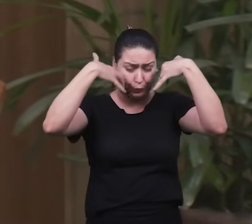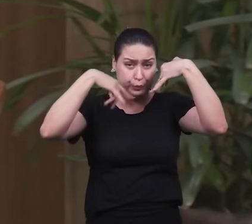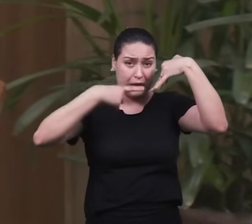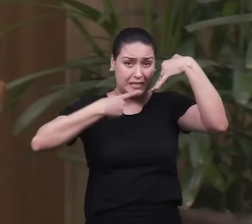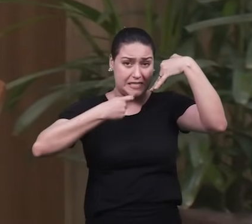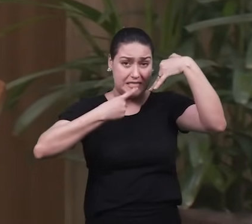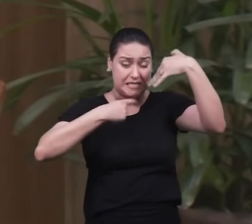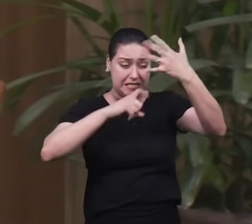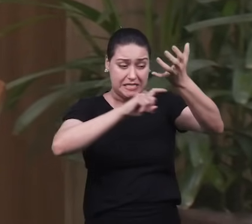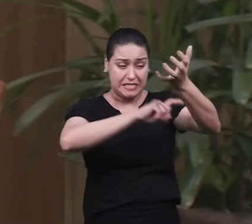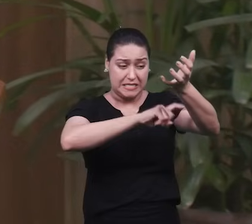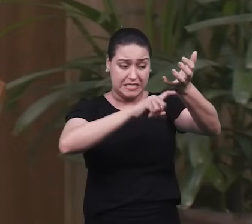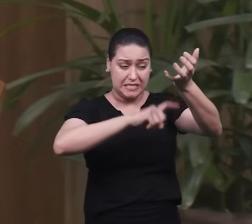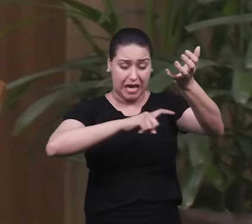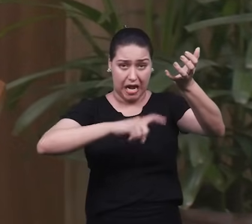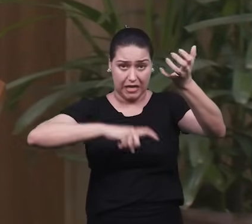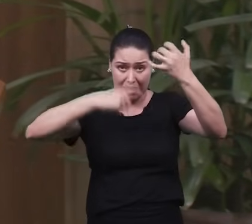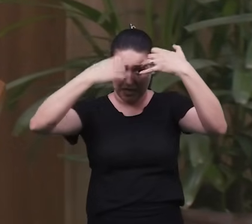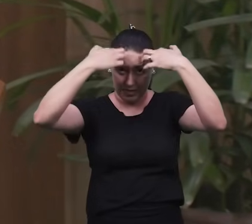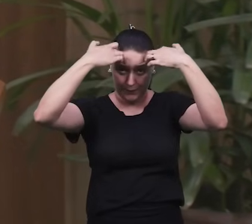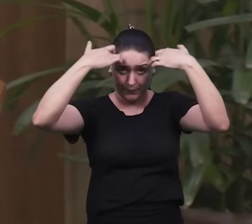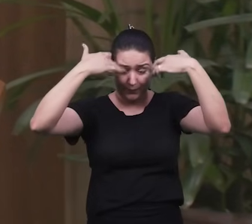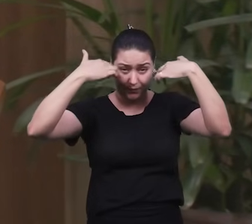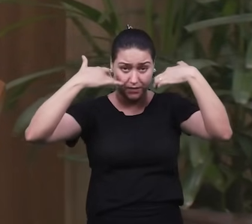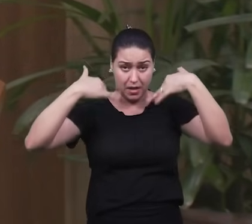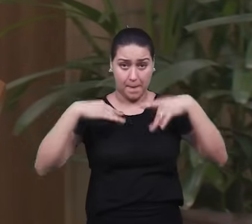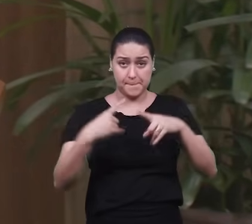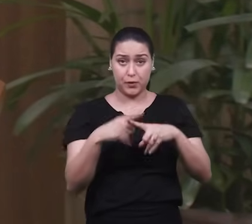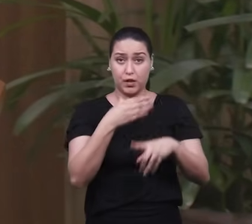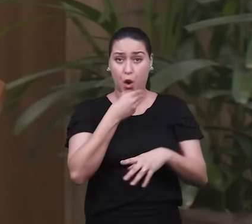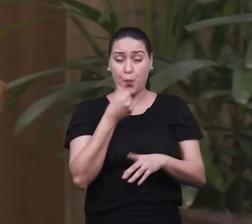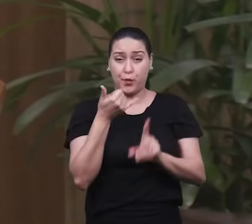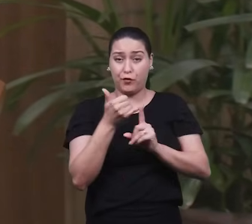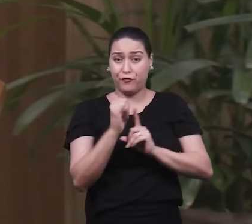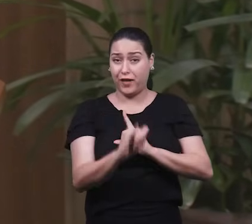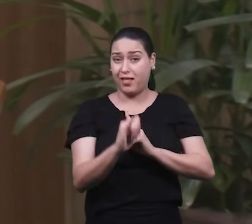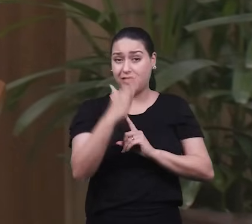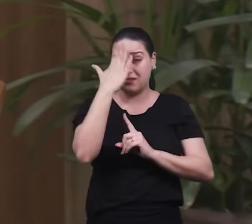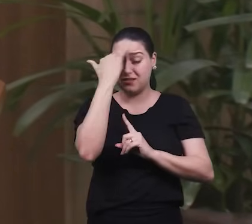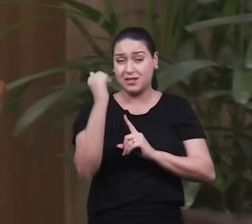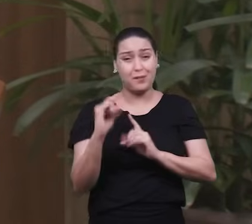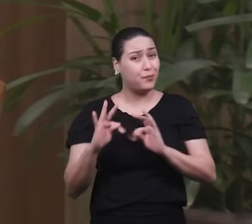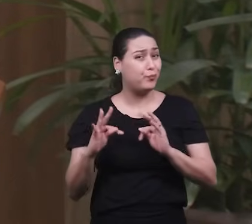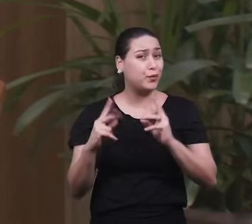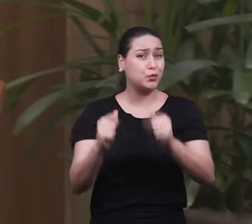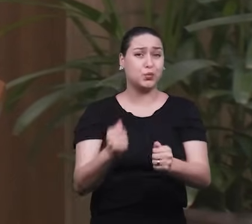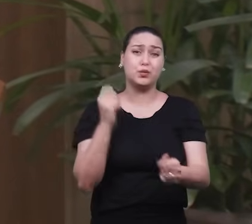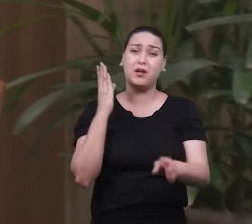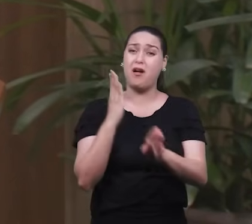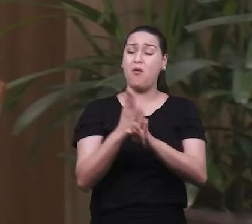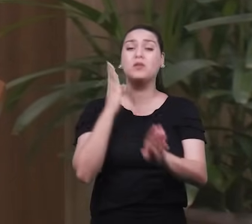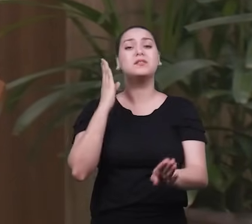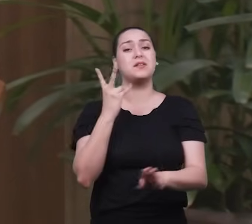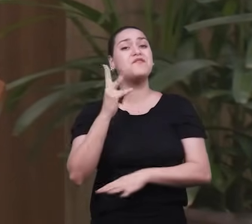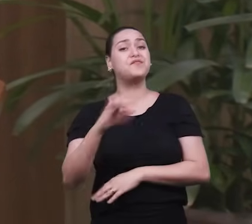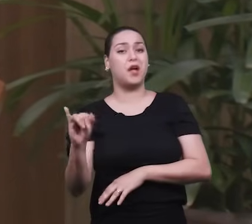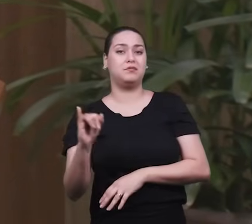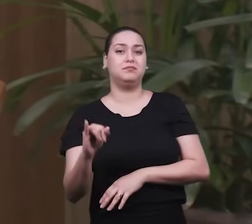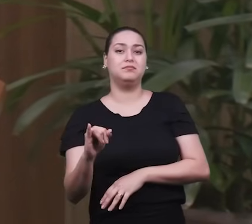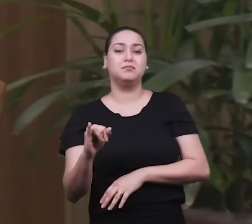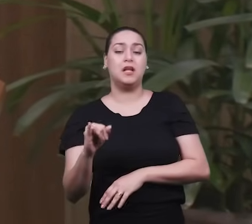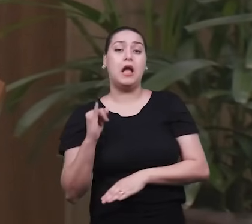o sangue, porque ele, como profeta, sabia tudo aquilo que iria lhe